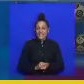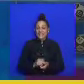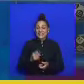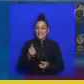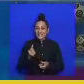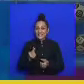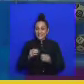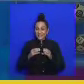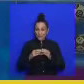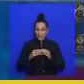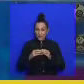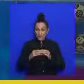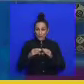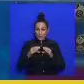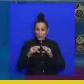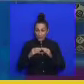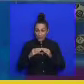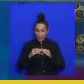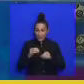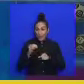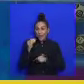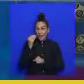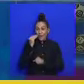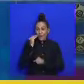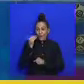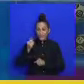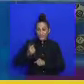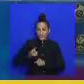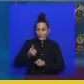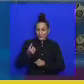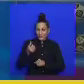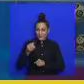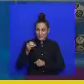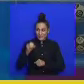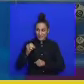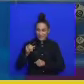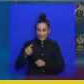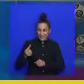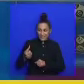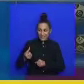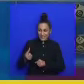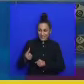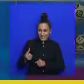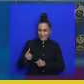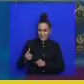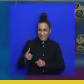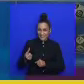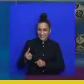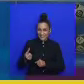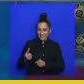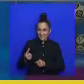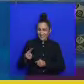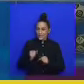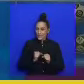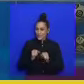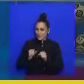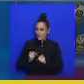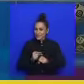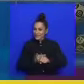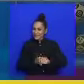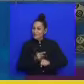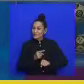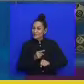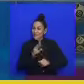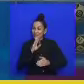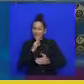Sexta bola rosa número 06, com sinal diferencial na sua base. E pode ser